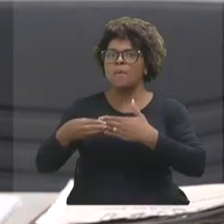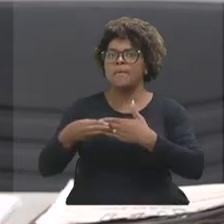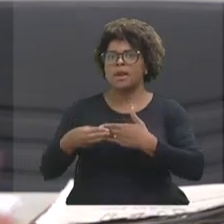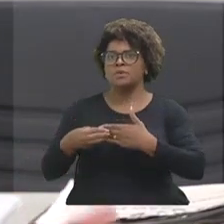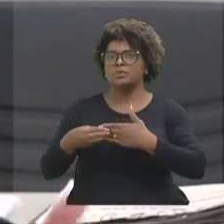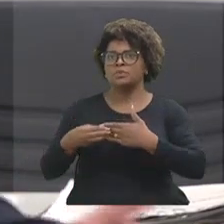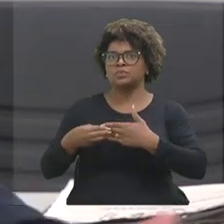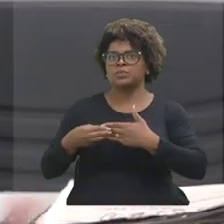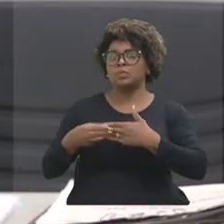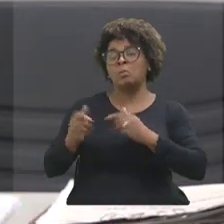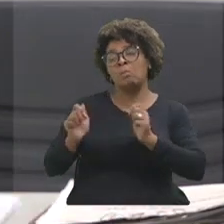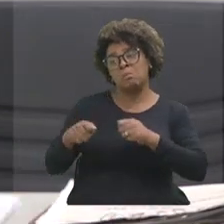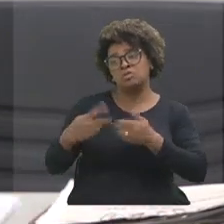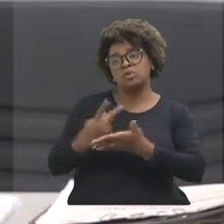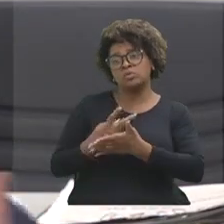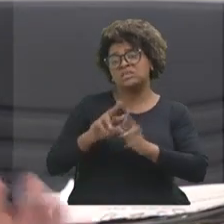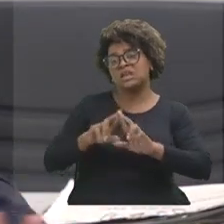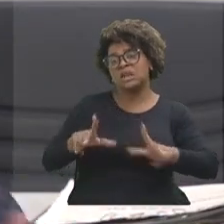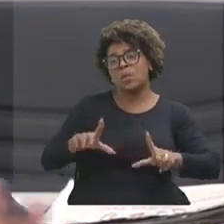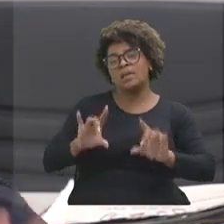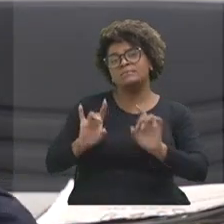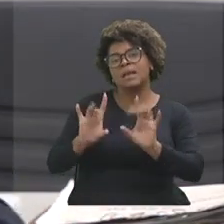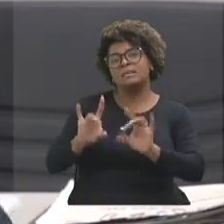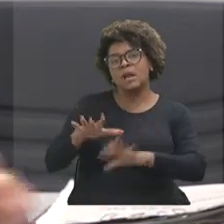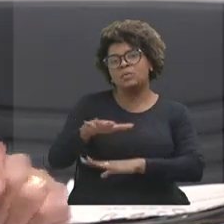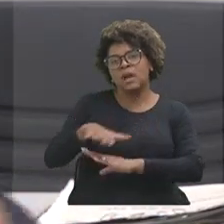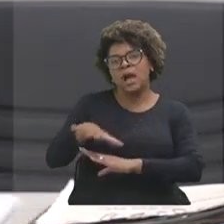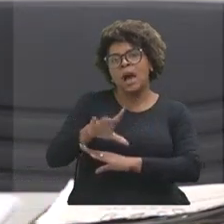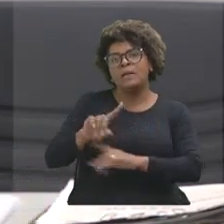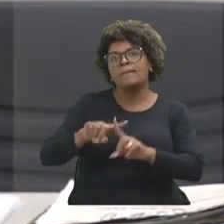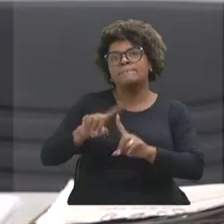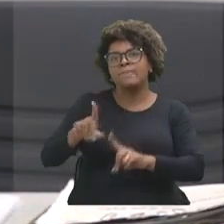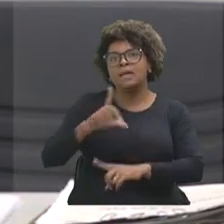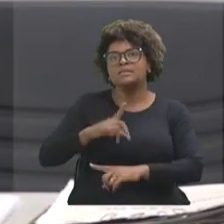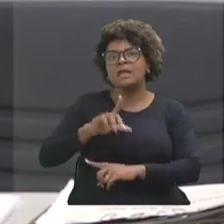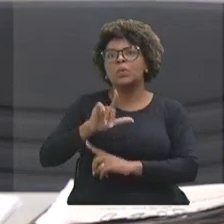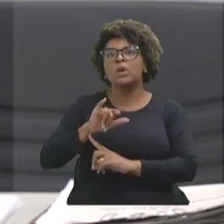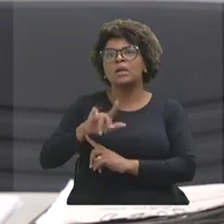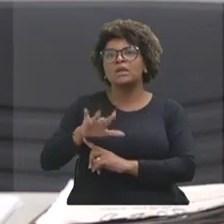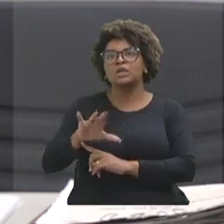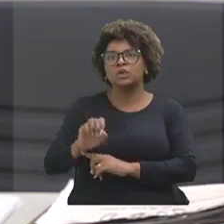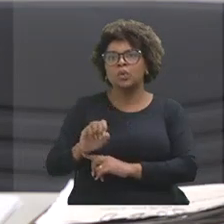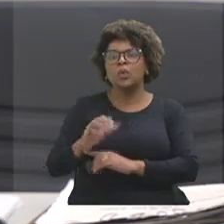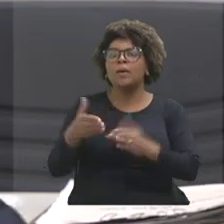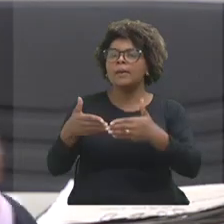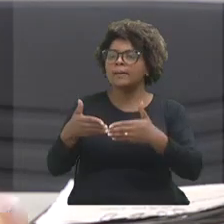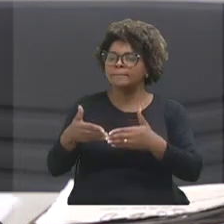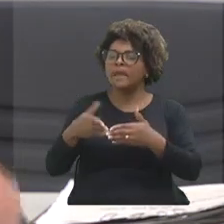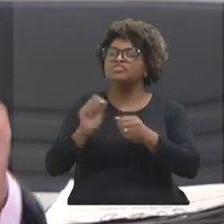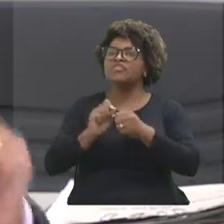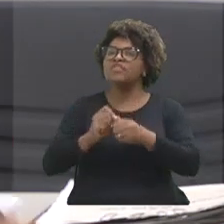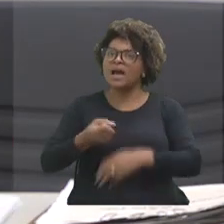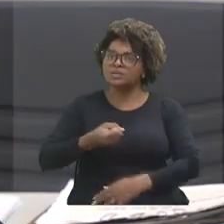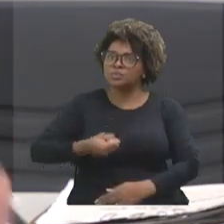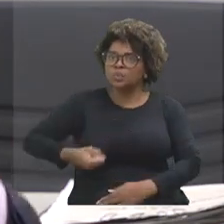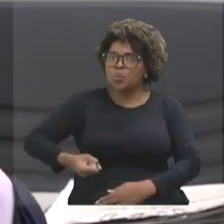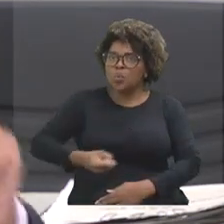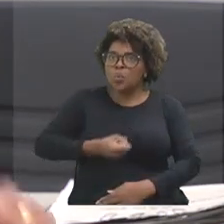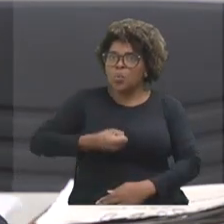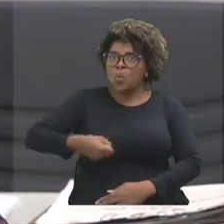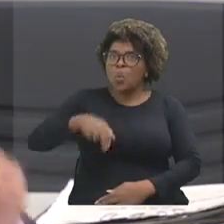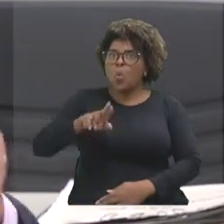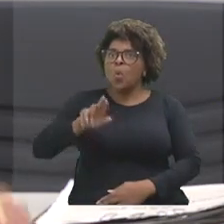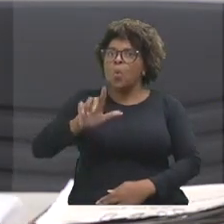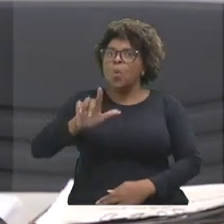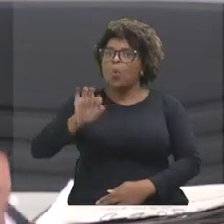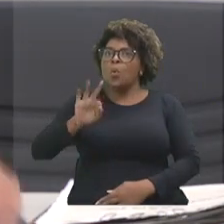especialista porque pode ser que não tem de imediato mas um clínico lá vai pedir para ele ultrassom aí vai falar assim ó você tem uma lesão uma